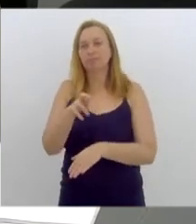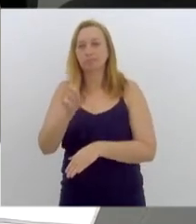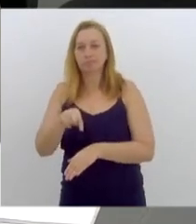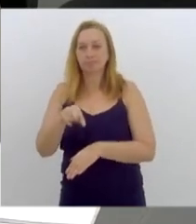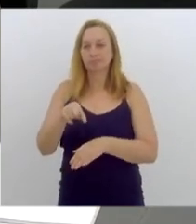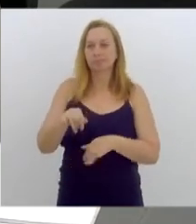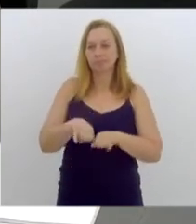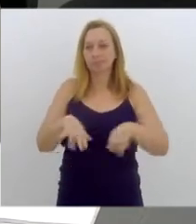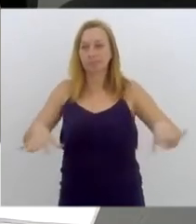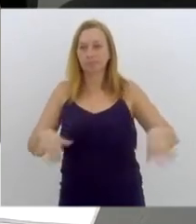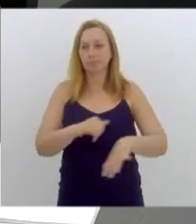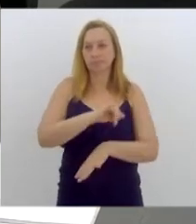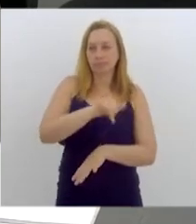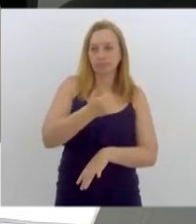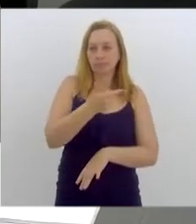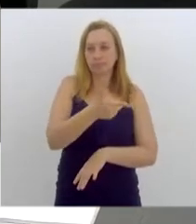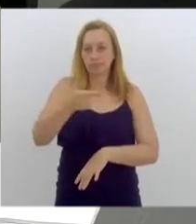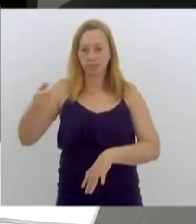2020